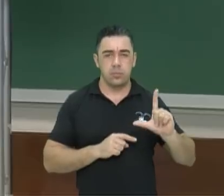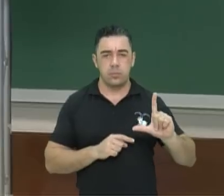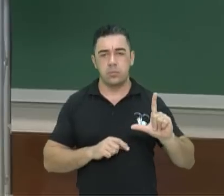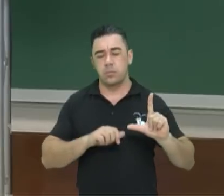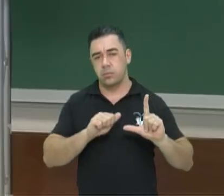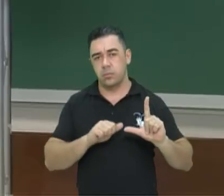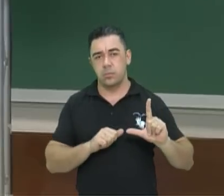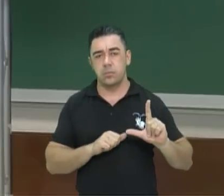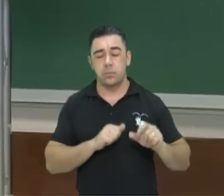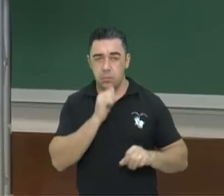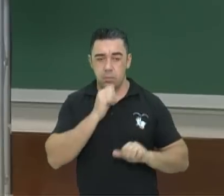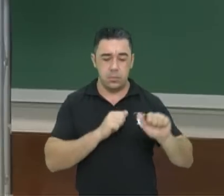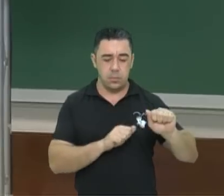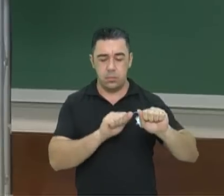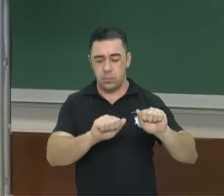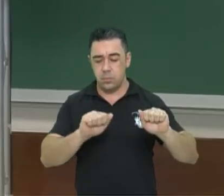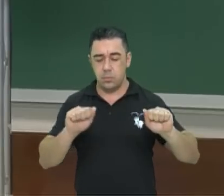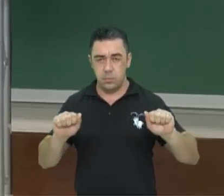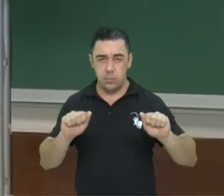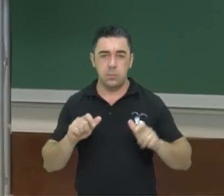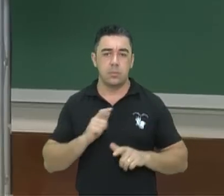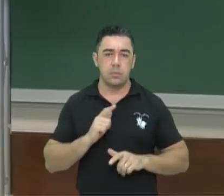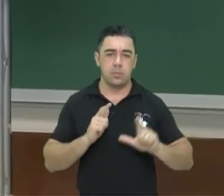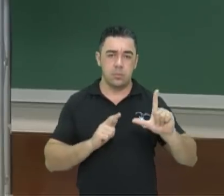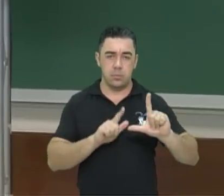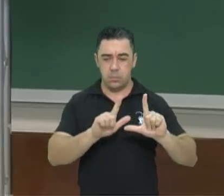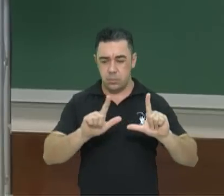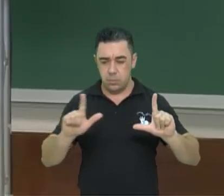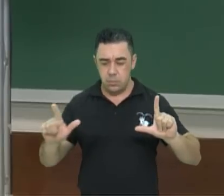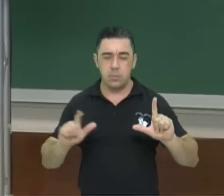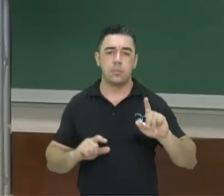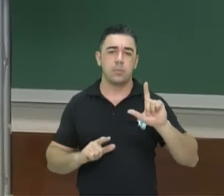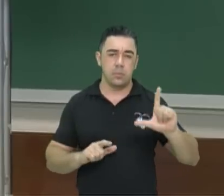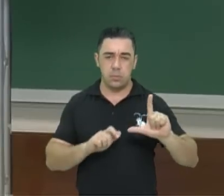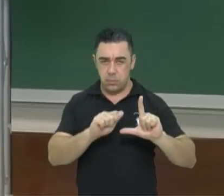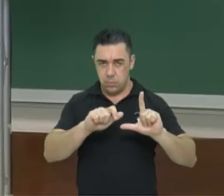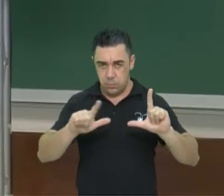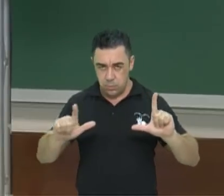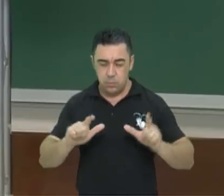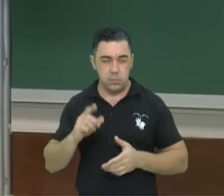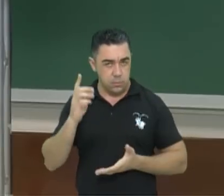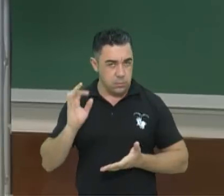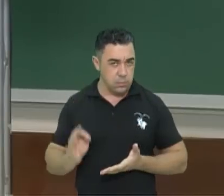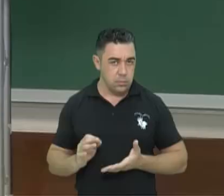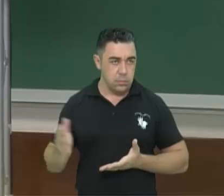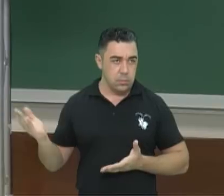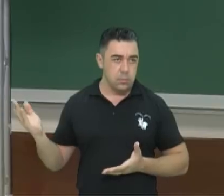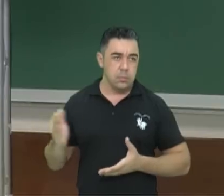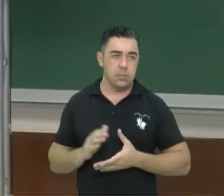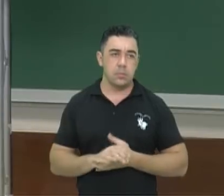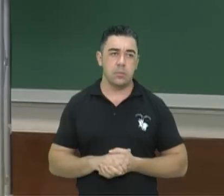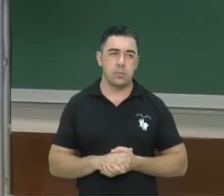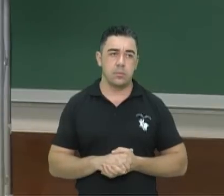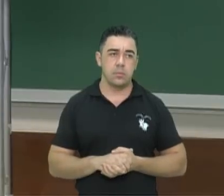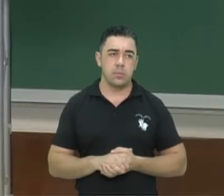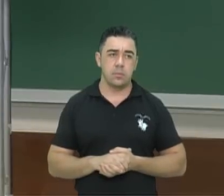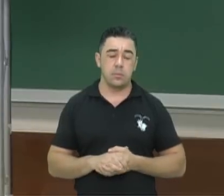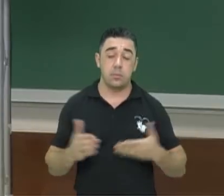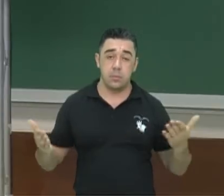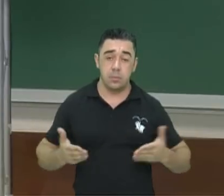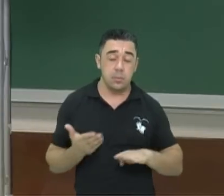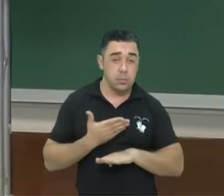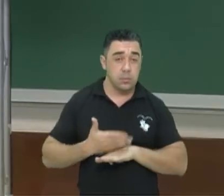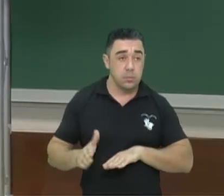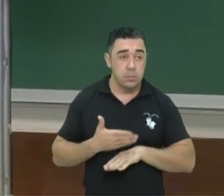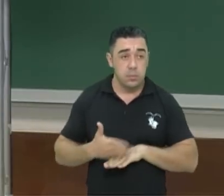lado, lado, e o nosso terceiro, lado, ângulo, lado. Certo, gente? Então, agora nós